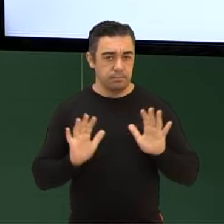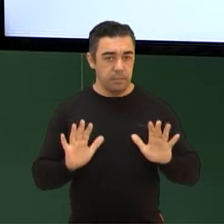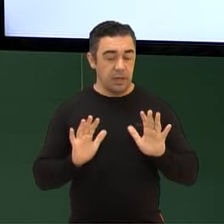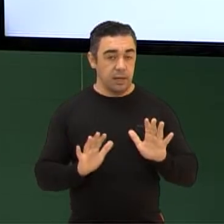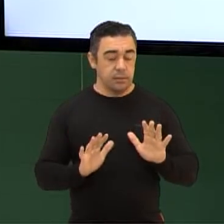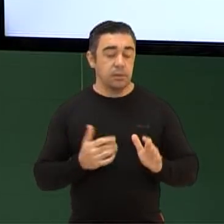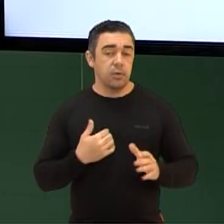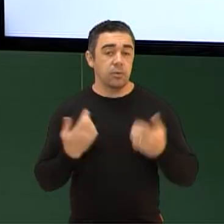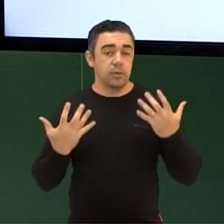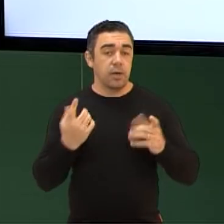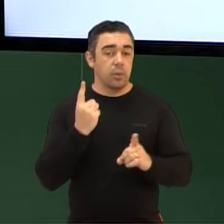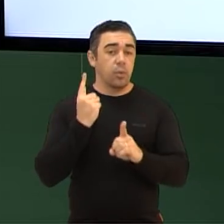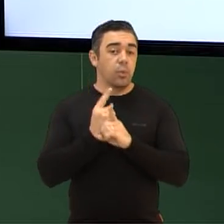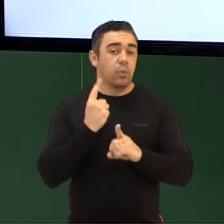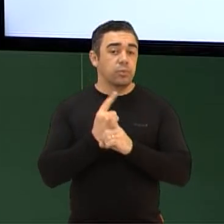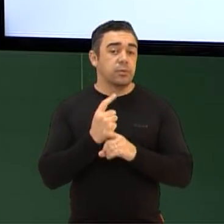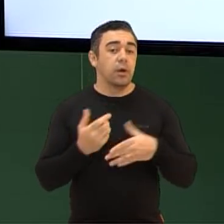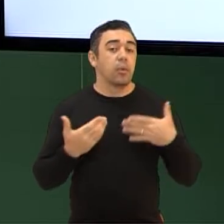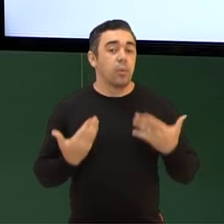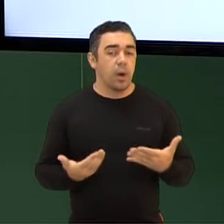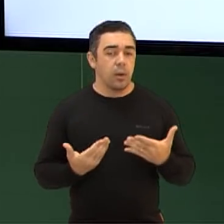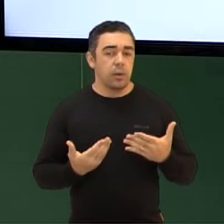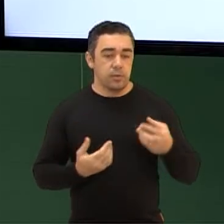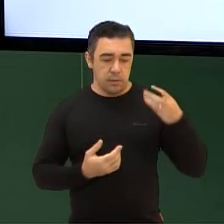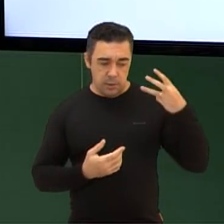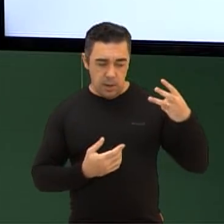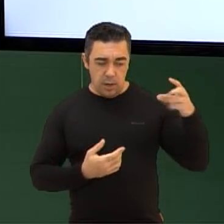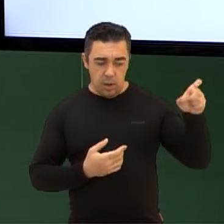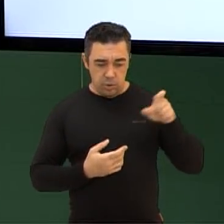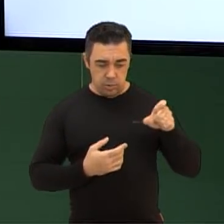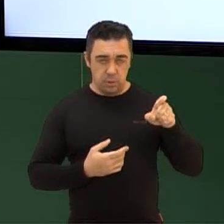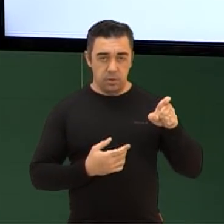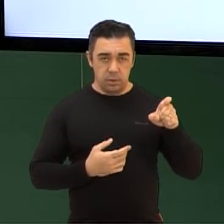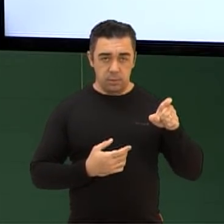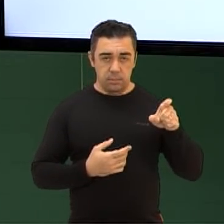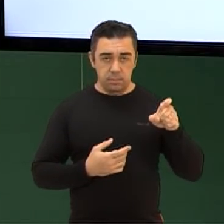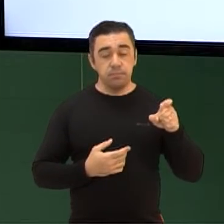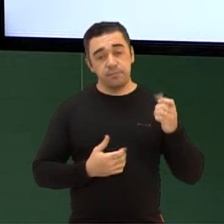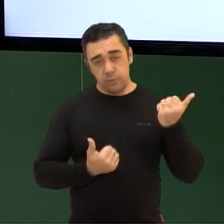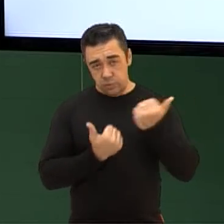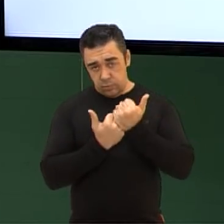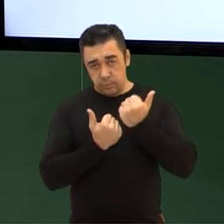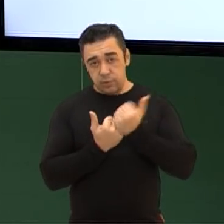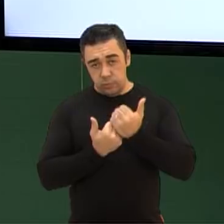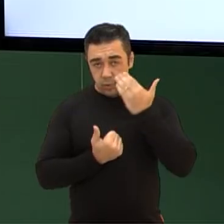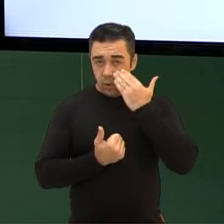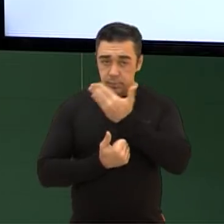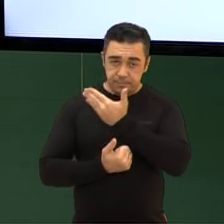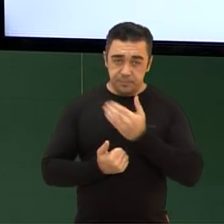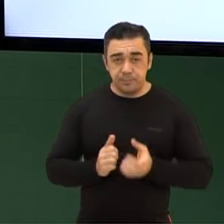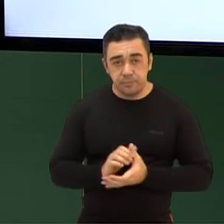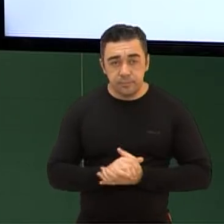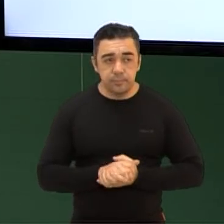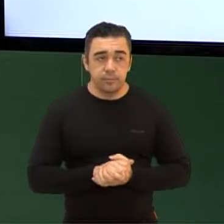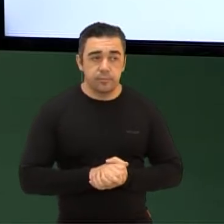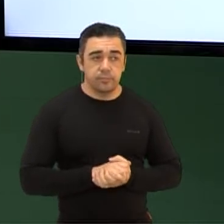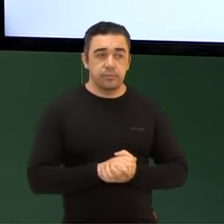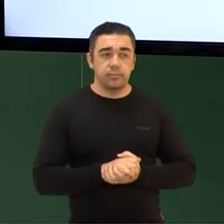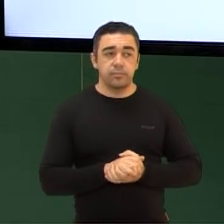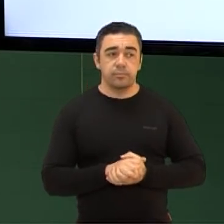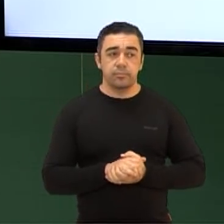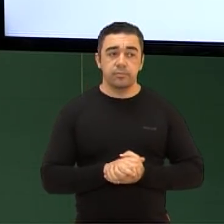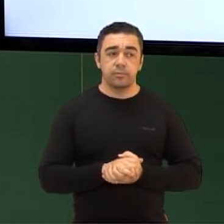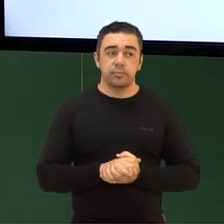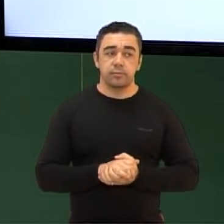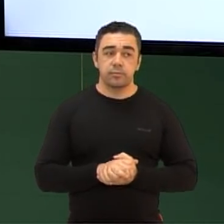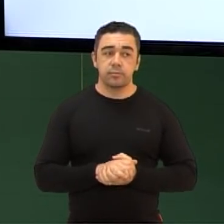temos que descobrir ainda o 3x. Então, vamos substituir lá o 3 no lugar do